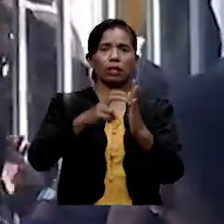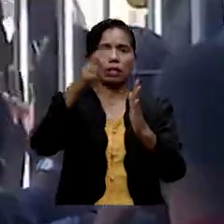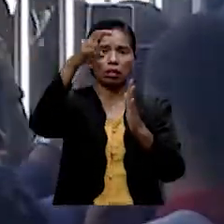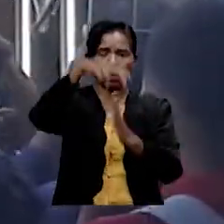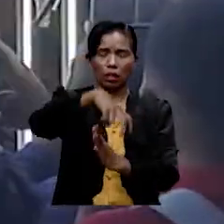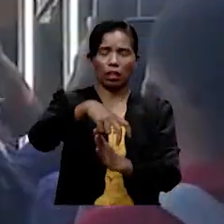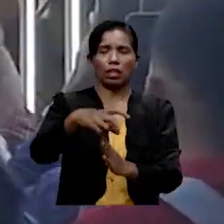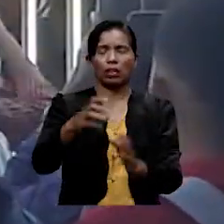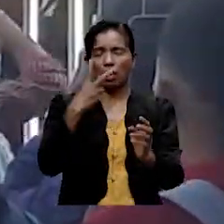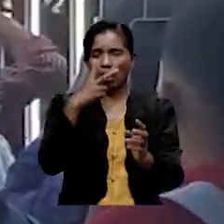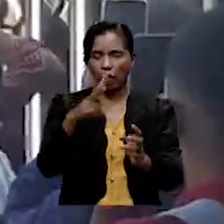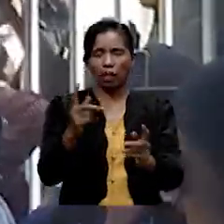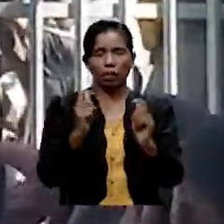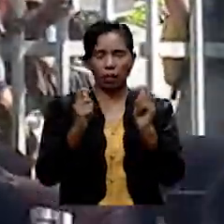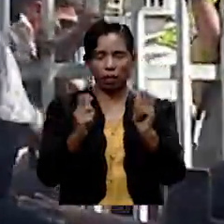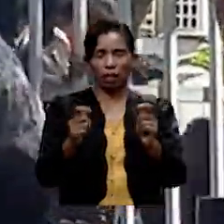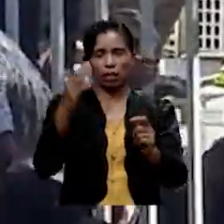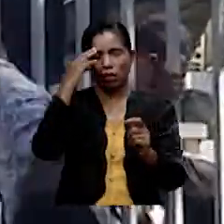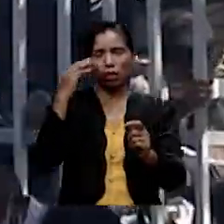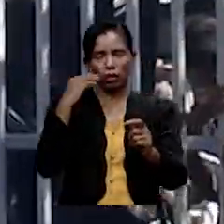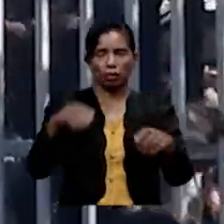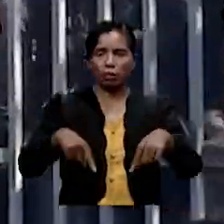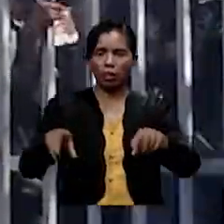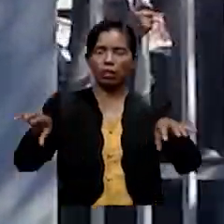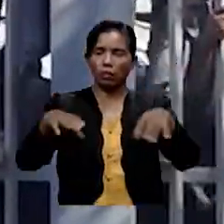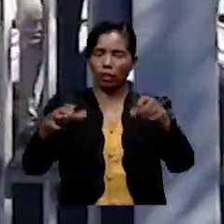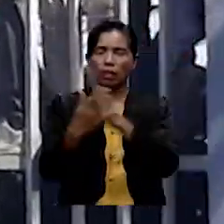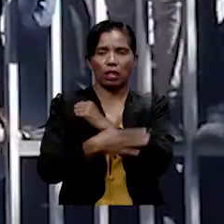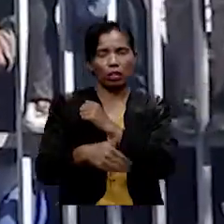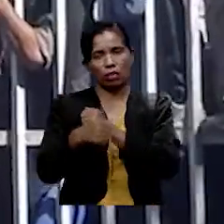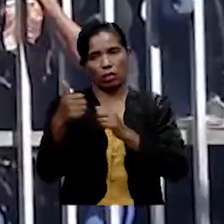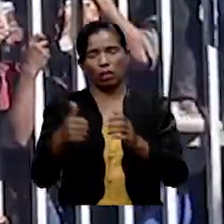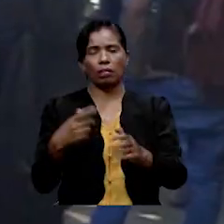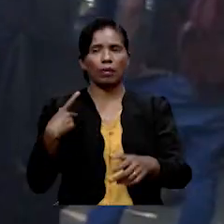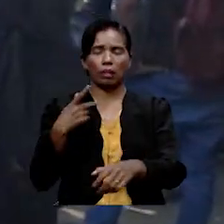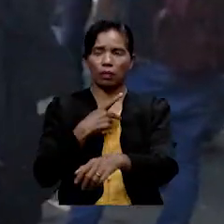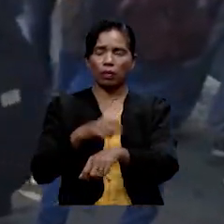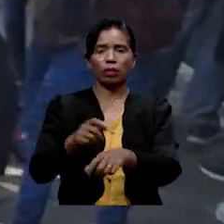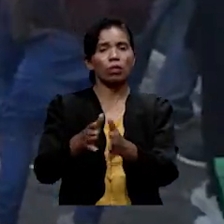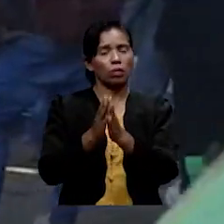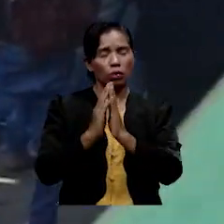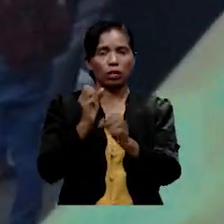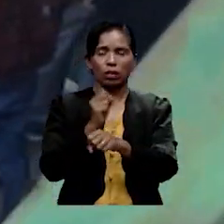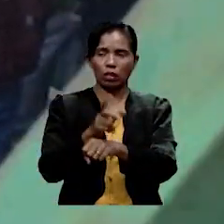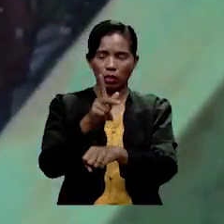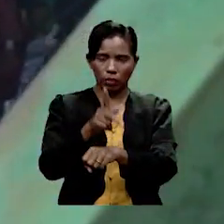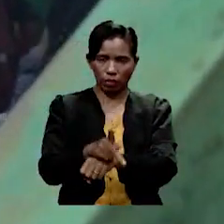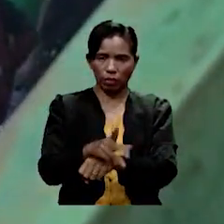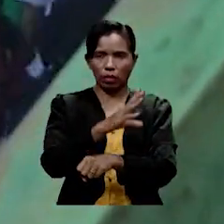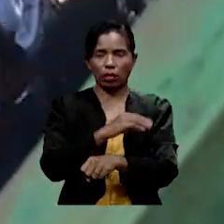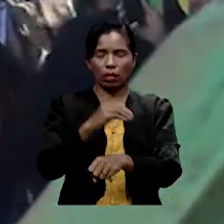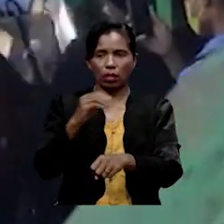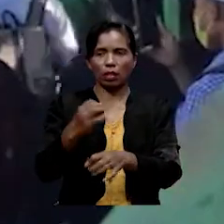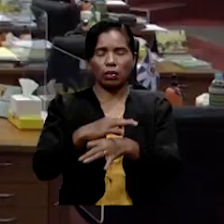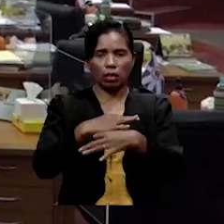takar tuir teste lian Korea o di ba serviço ia raileur. Parlamento Nacional Russo Secretário de Estado Formação Profissional no Emprego atu